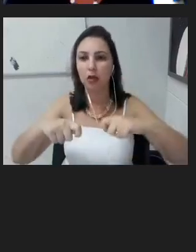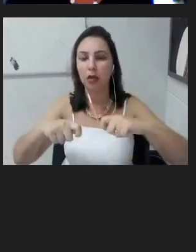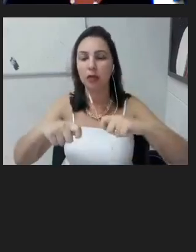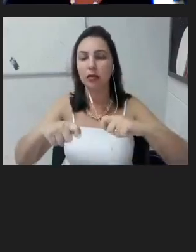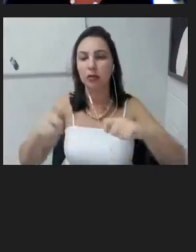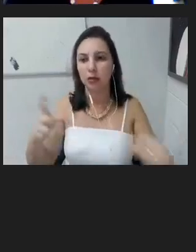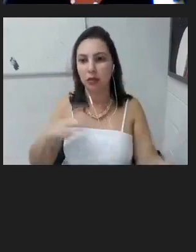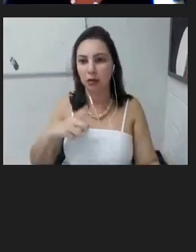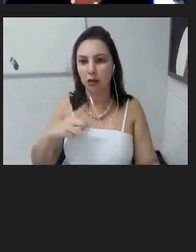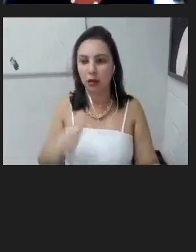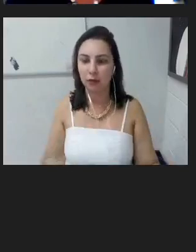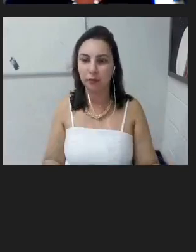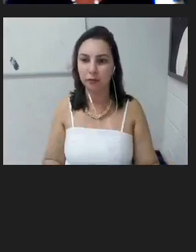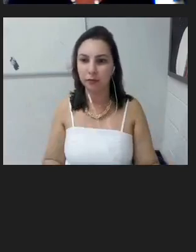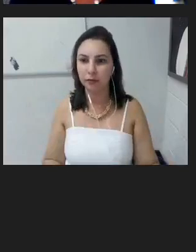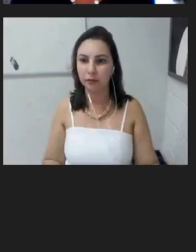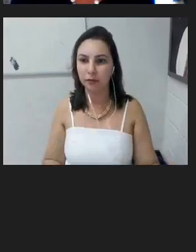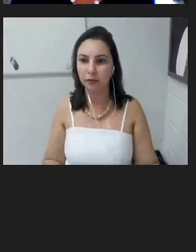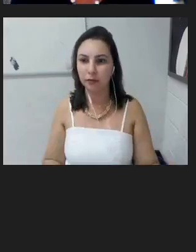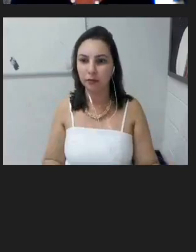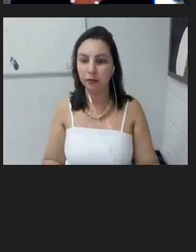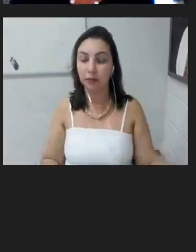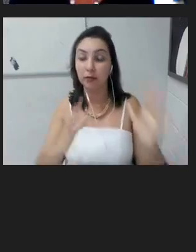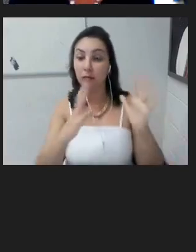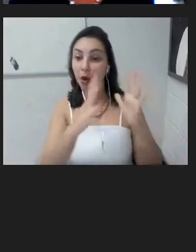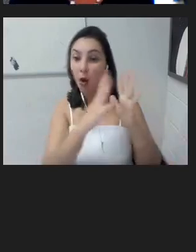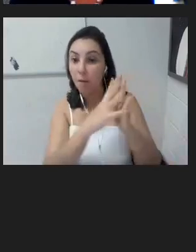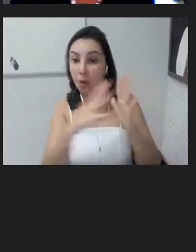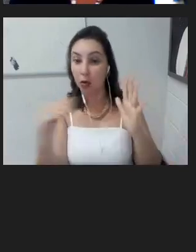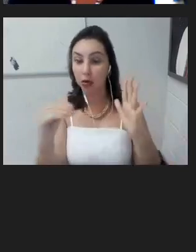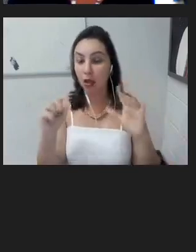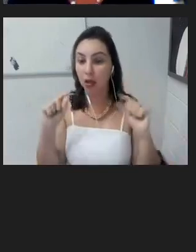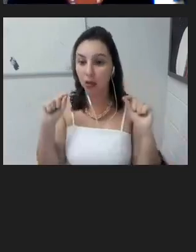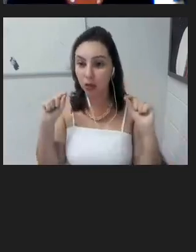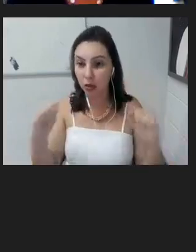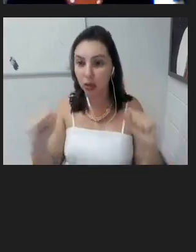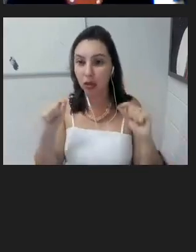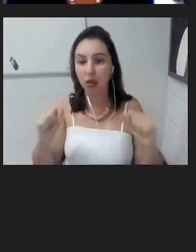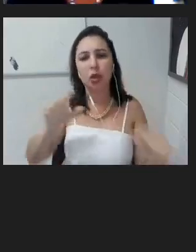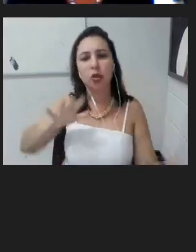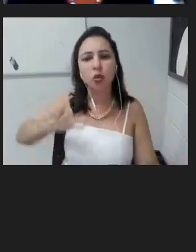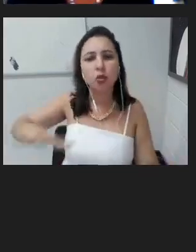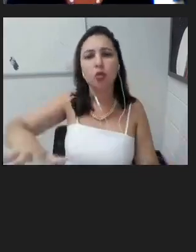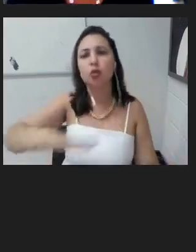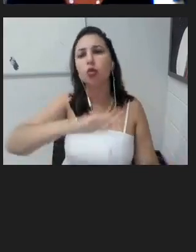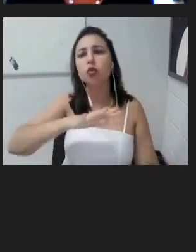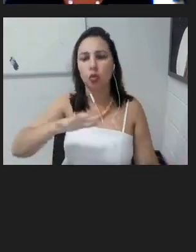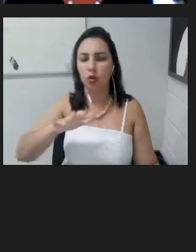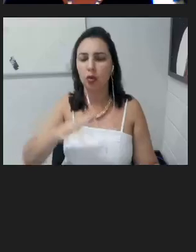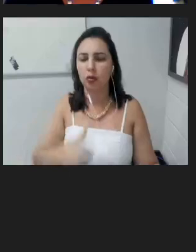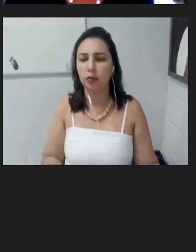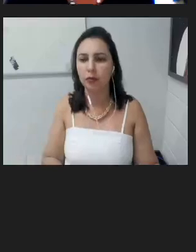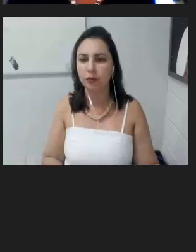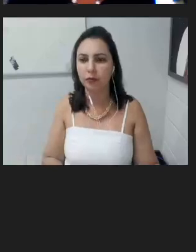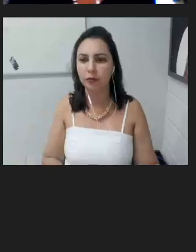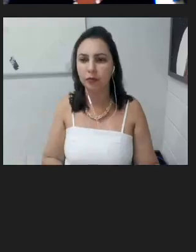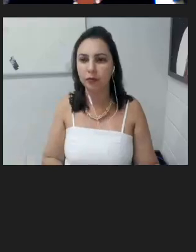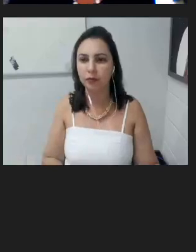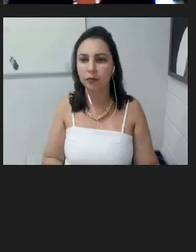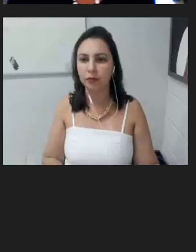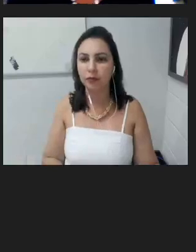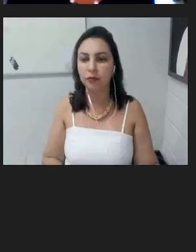ali. É um modelo que está valendo para todo mundo, todo esse